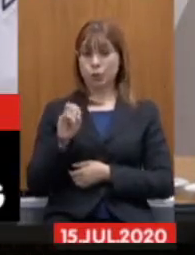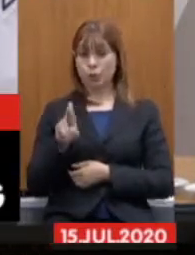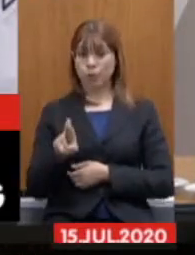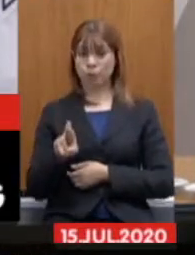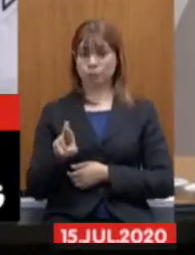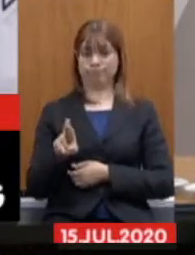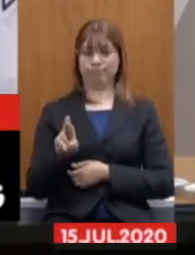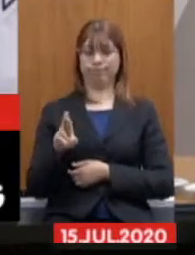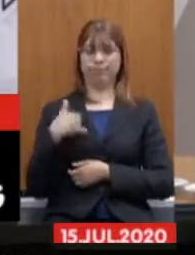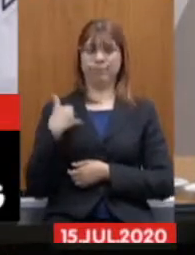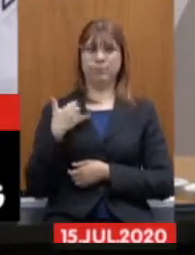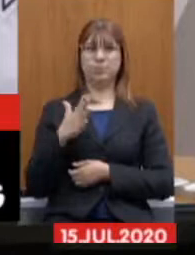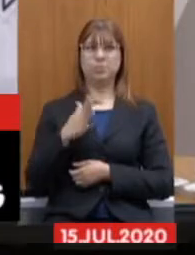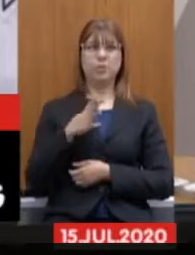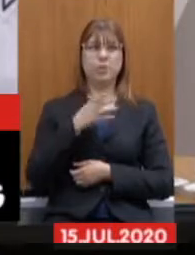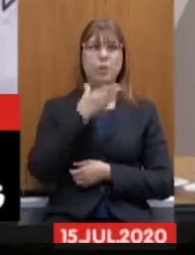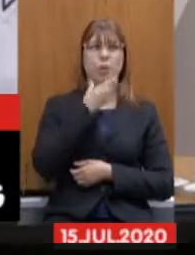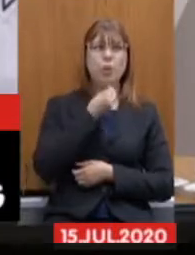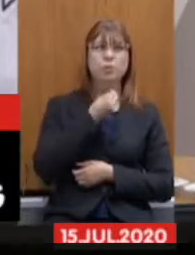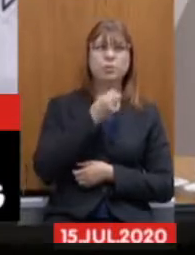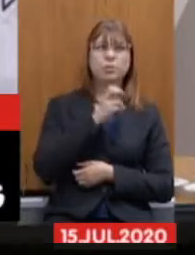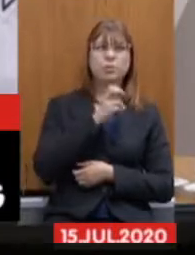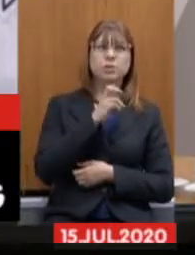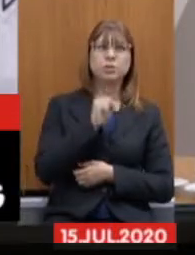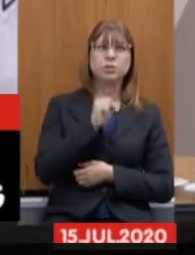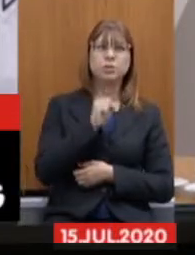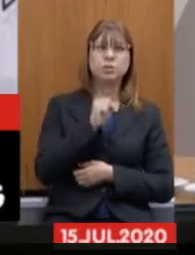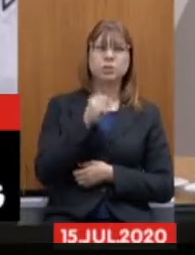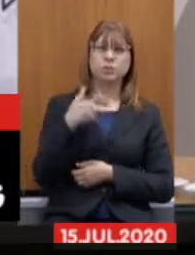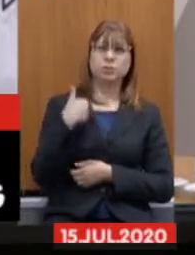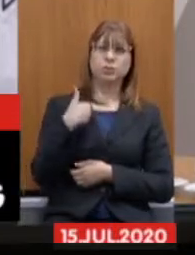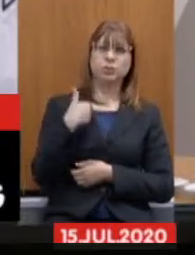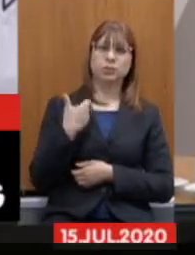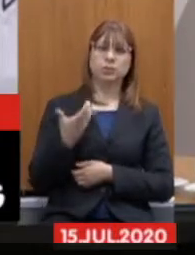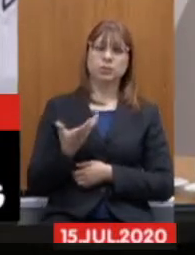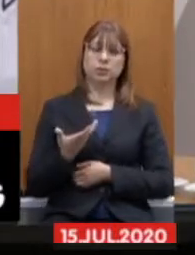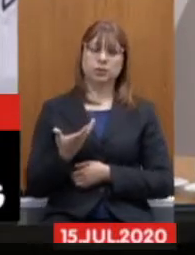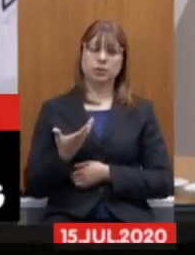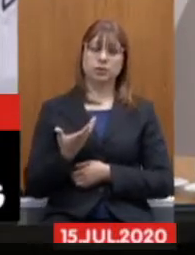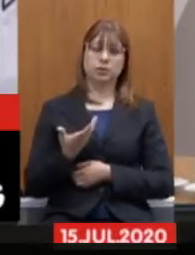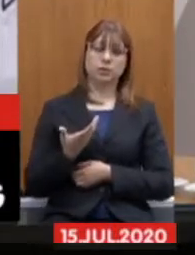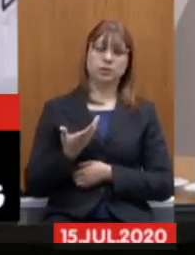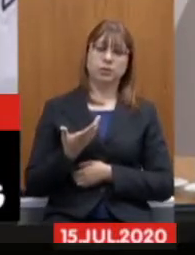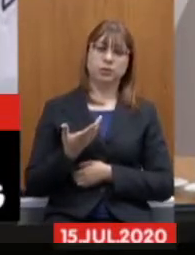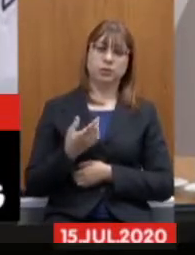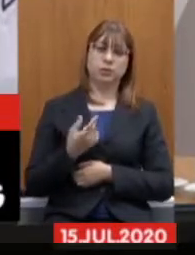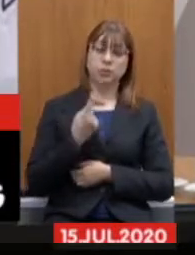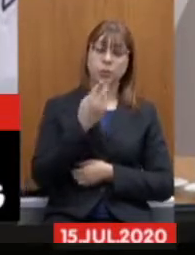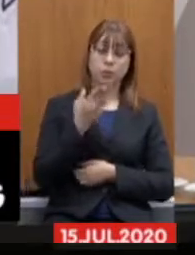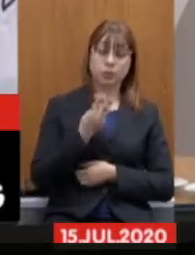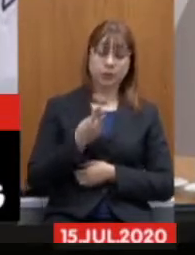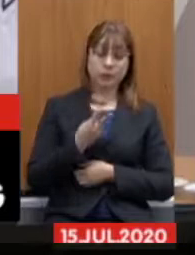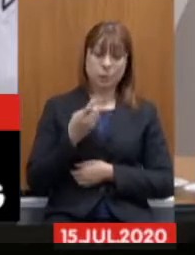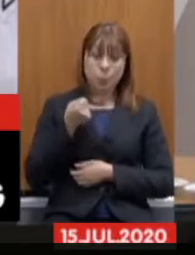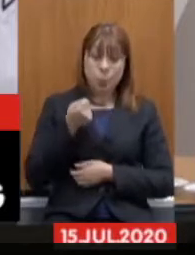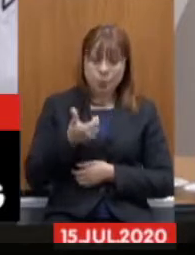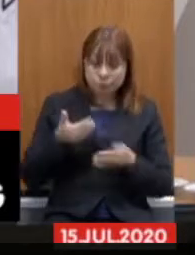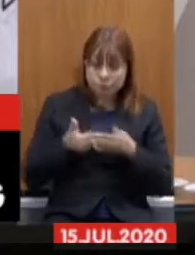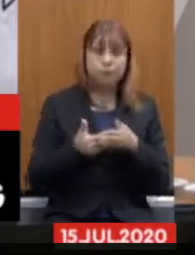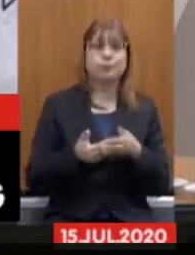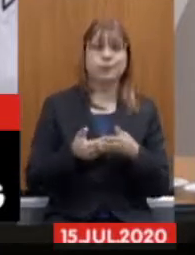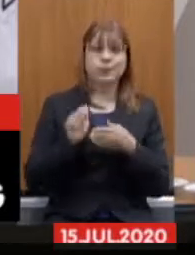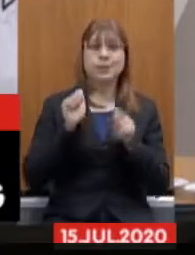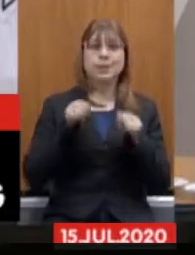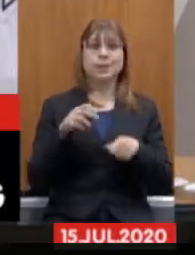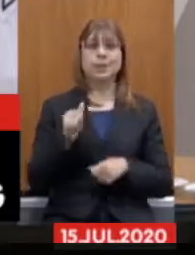idade do estado acho que o homem tem 58 anos inativa é um terço em condição de aposentar agora se quiser